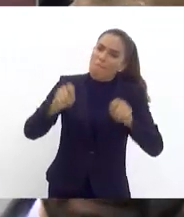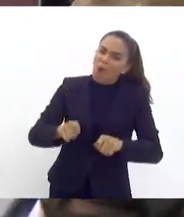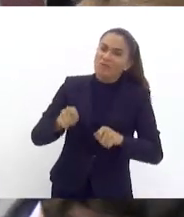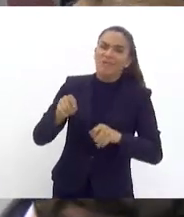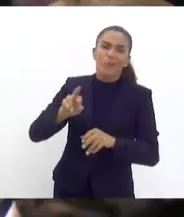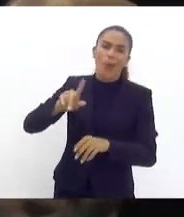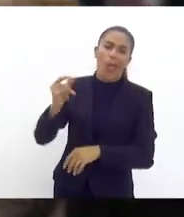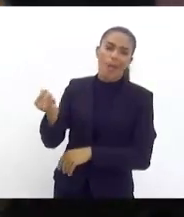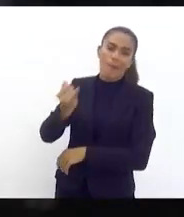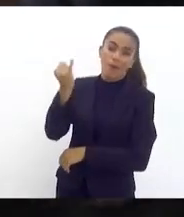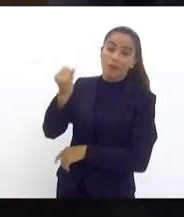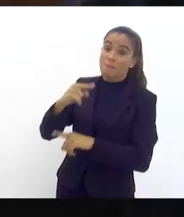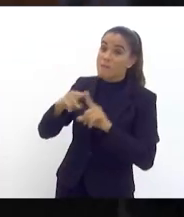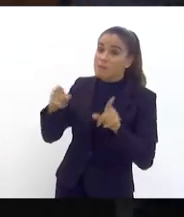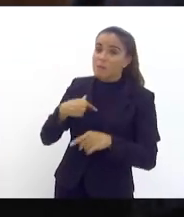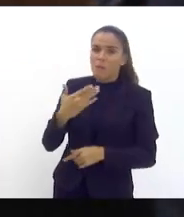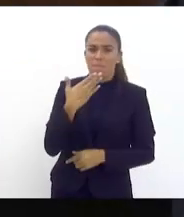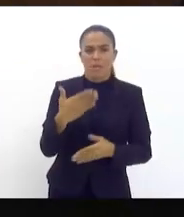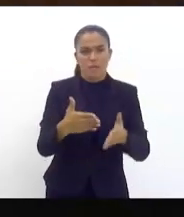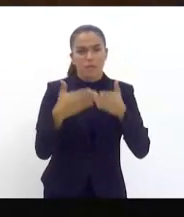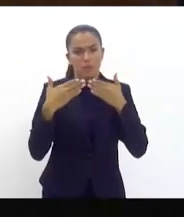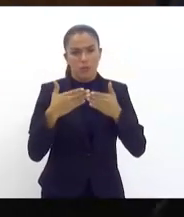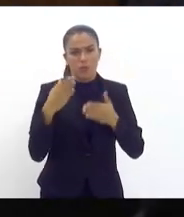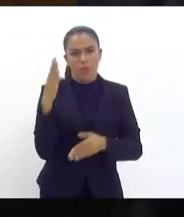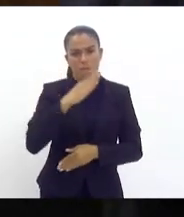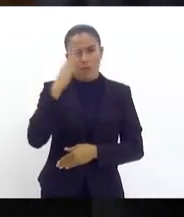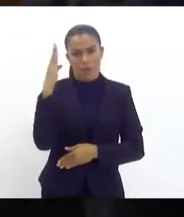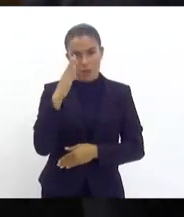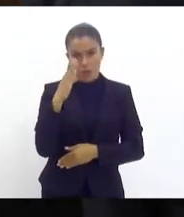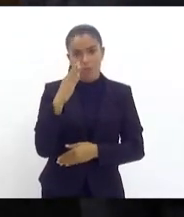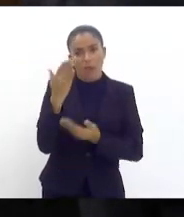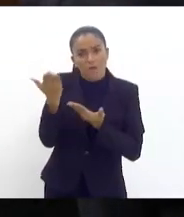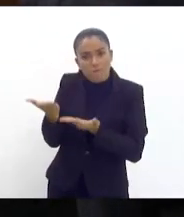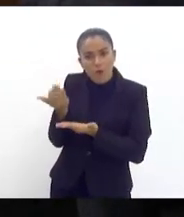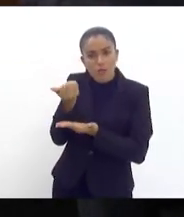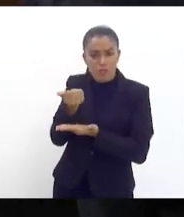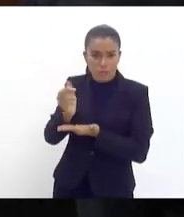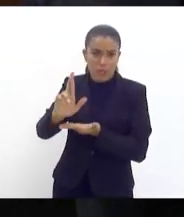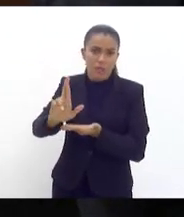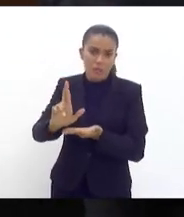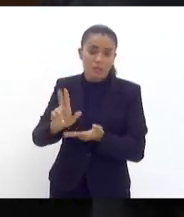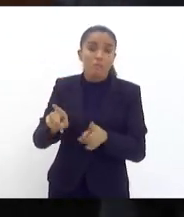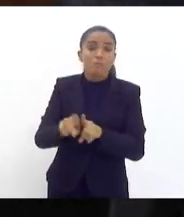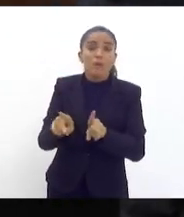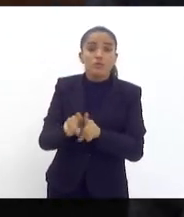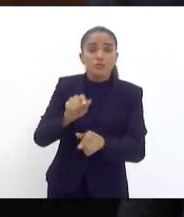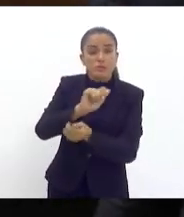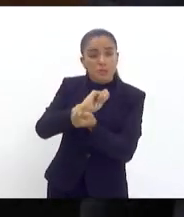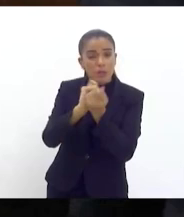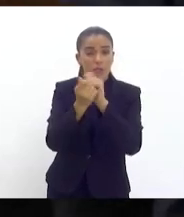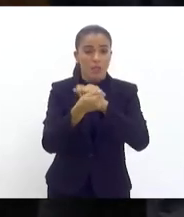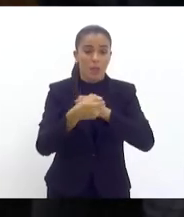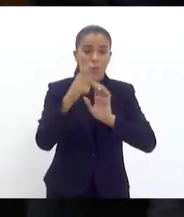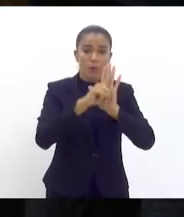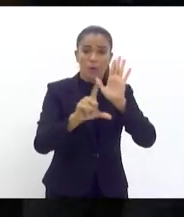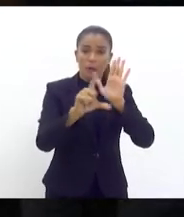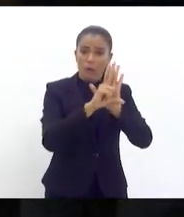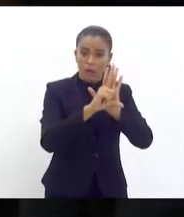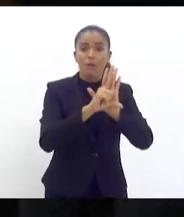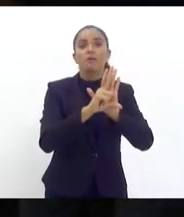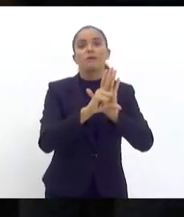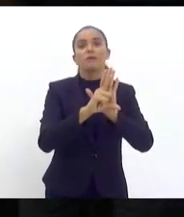irrelevantes. Mas fica aqui o meu pedido de apelo à Vossa Excelência, presidente, para que a gente possa transformar o projeto de